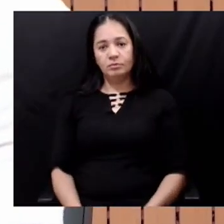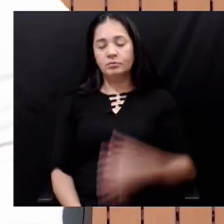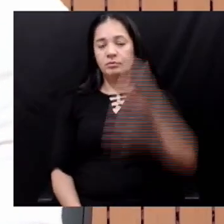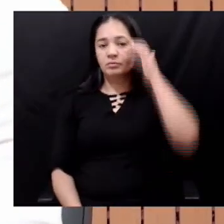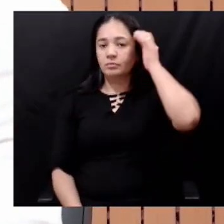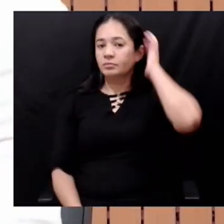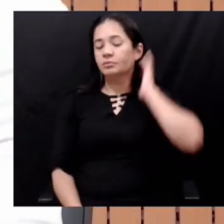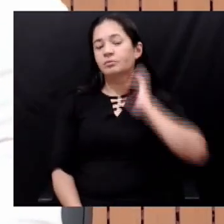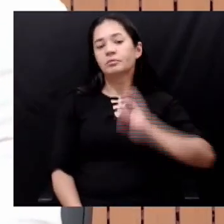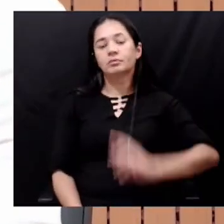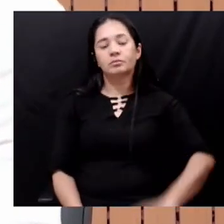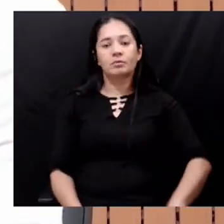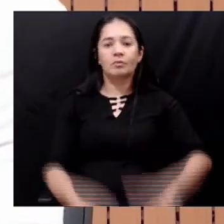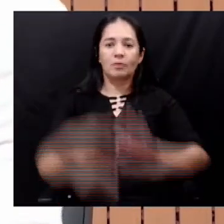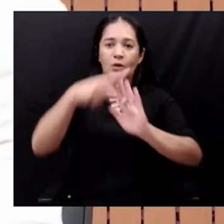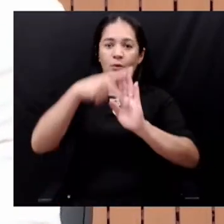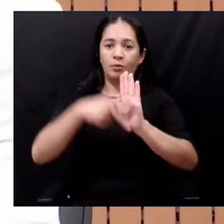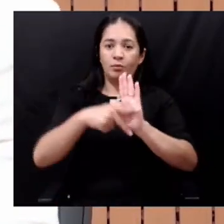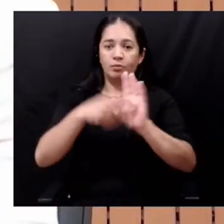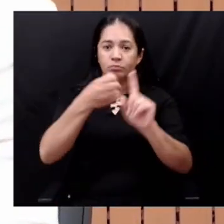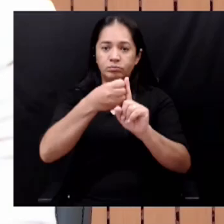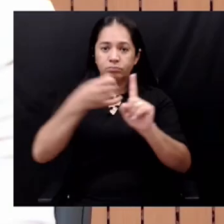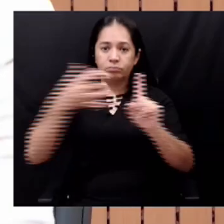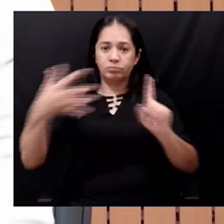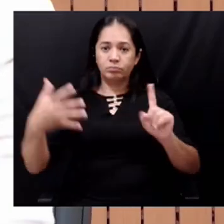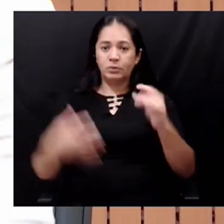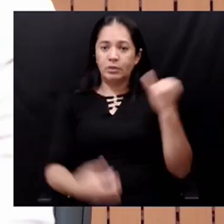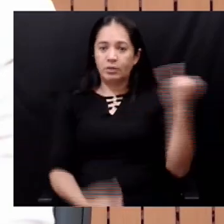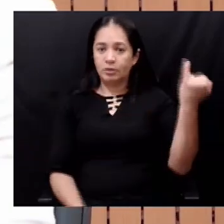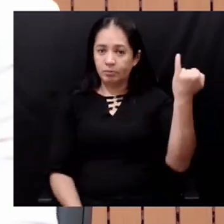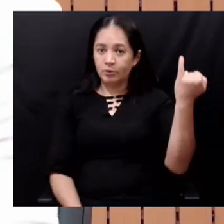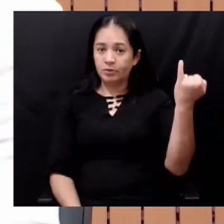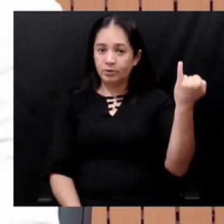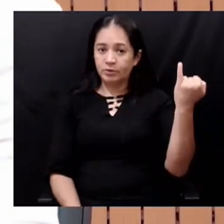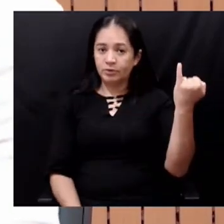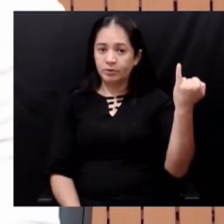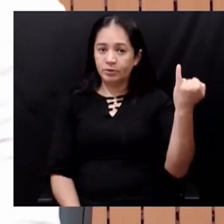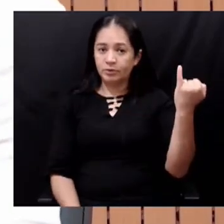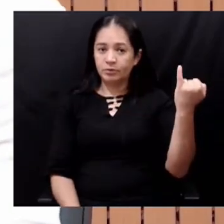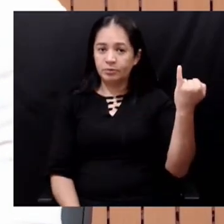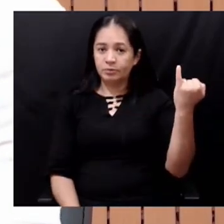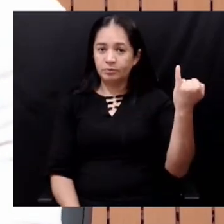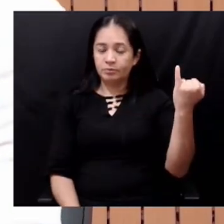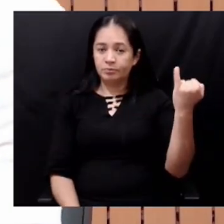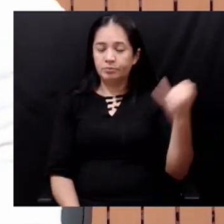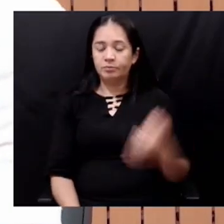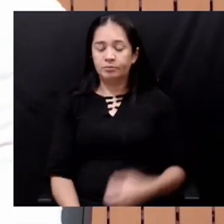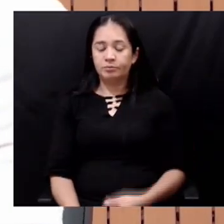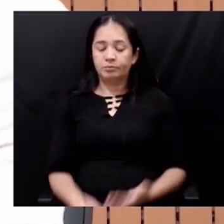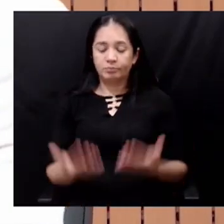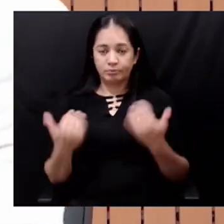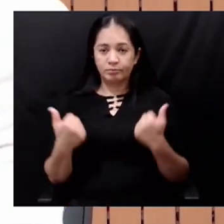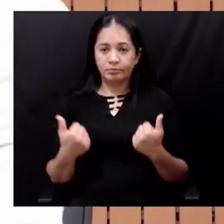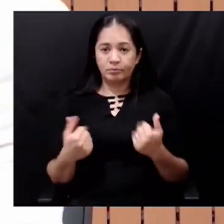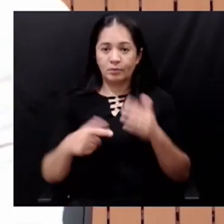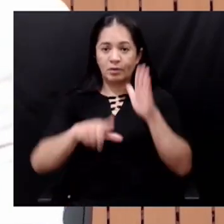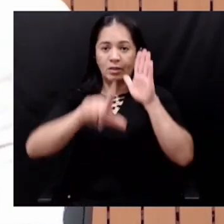projetos de extensão, é importante a gente tocar nesse assunto. Vamos lá, o que a lei fala? A lei fala